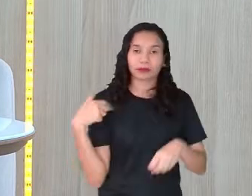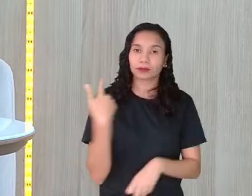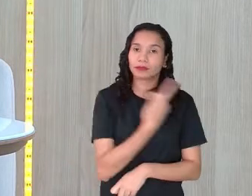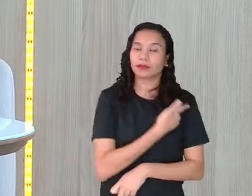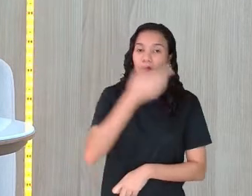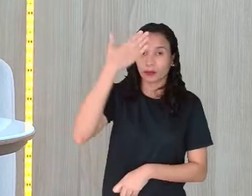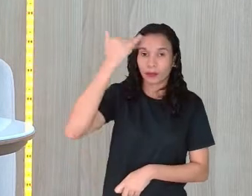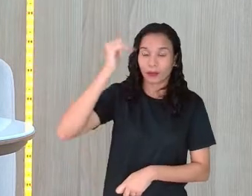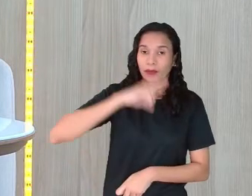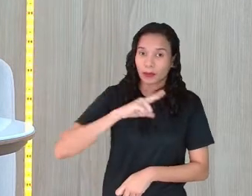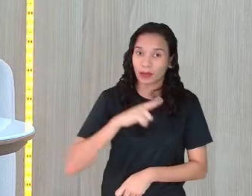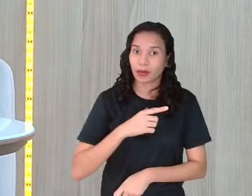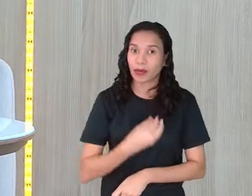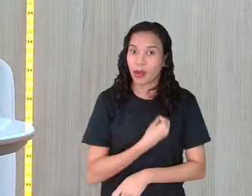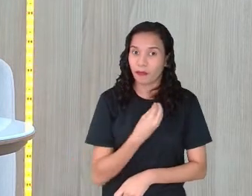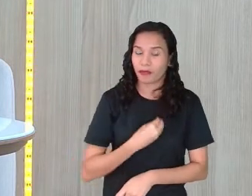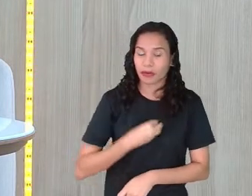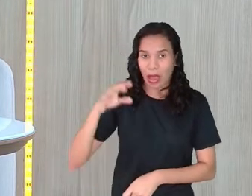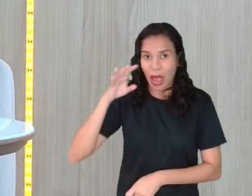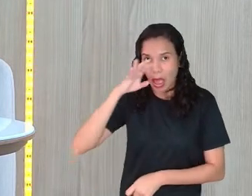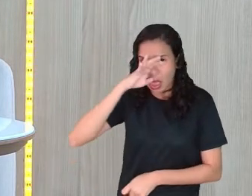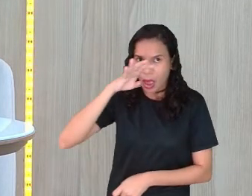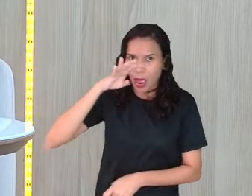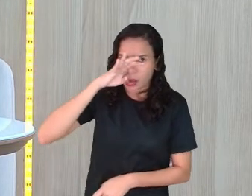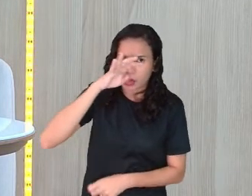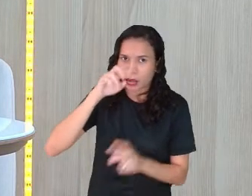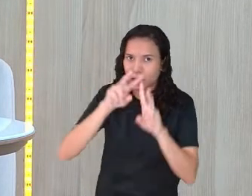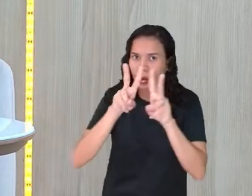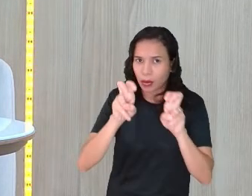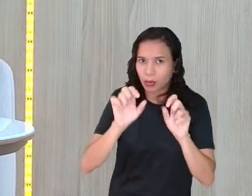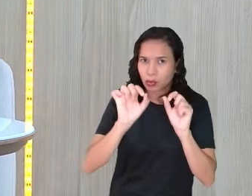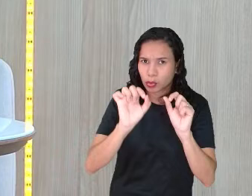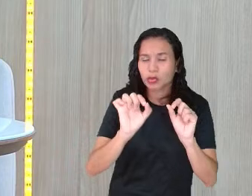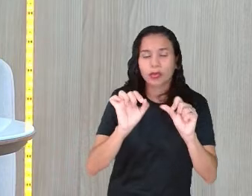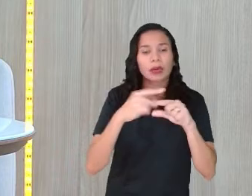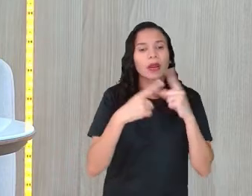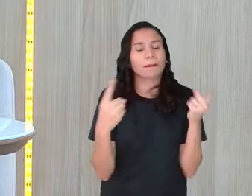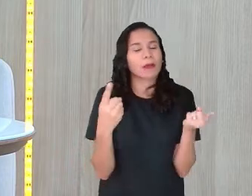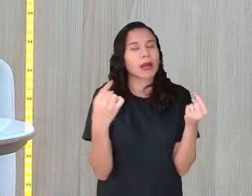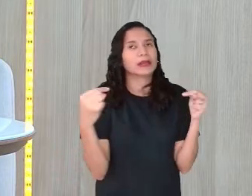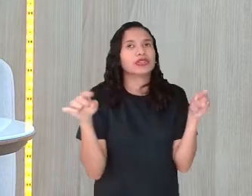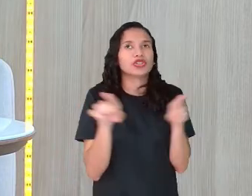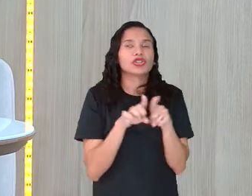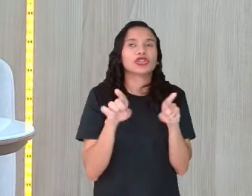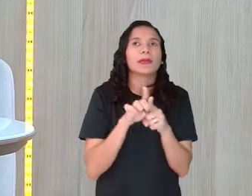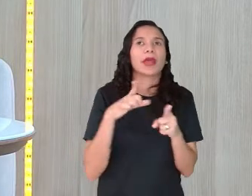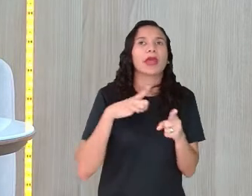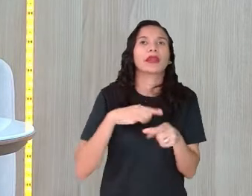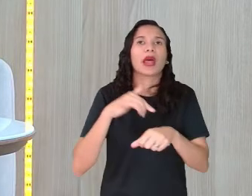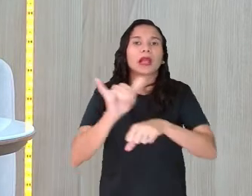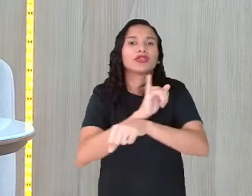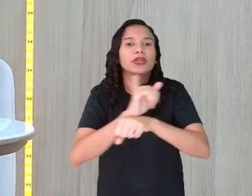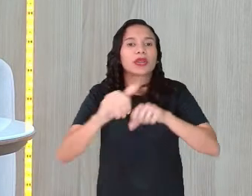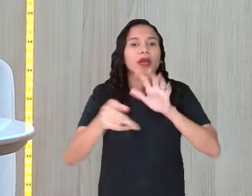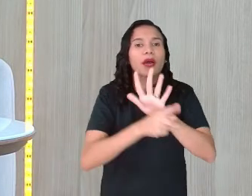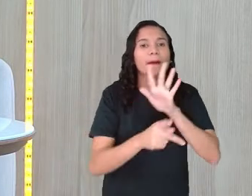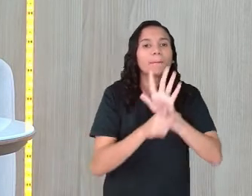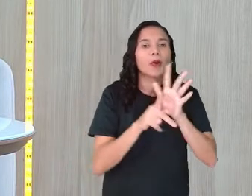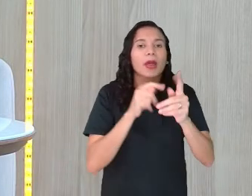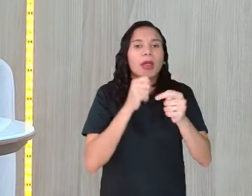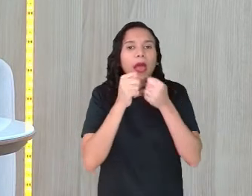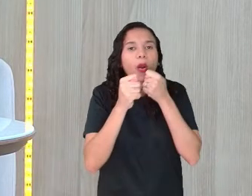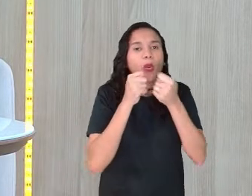que existe algumas críticas em relação a isso, né? Mas a abordagem da economia verde